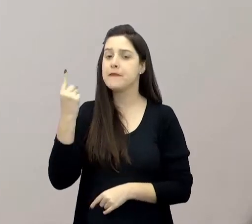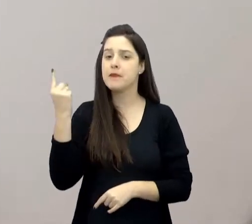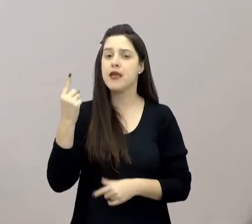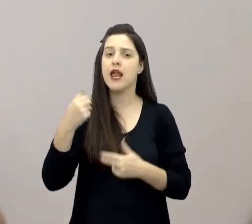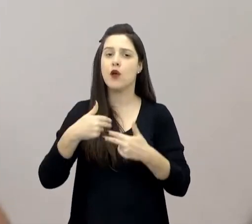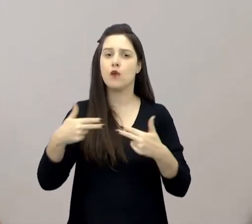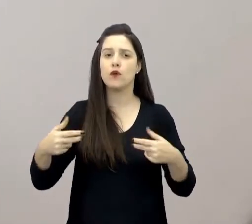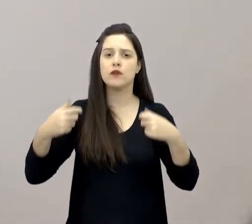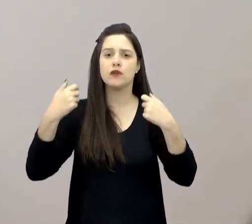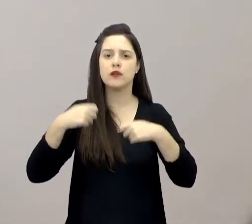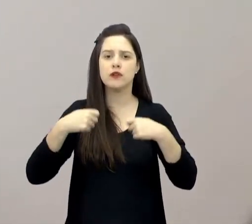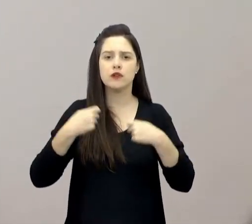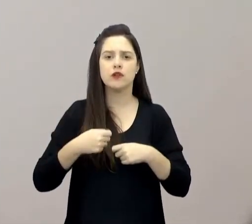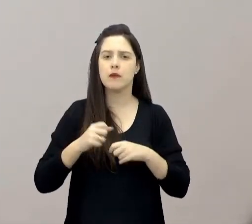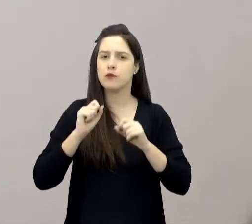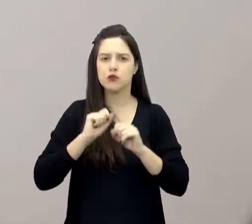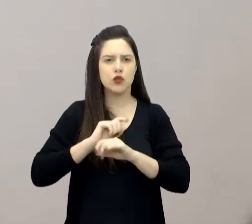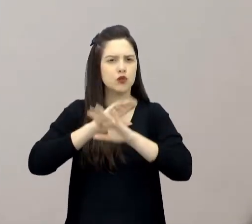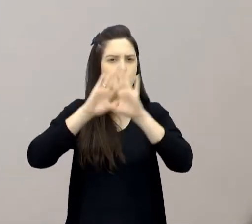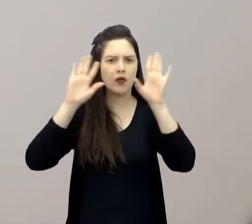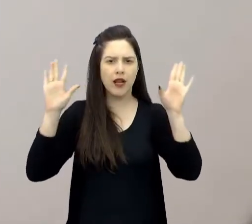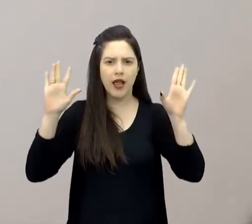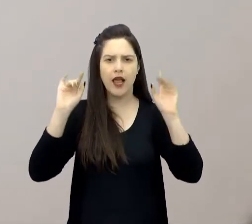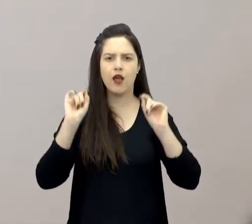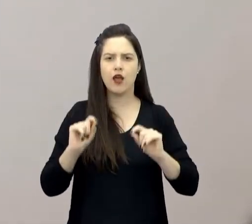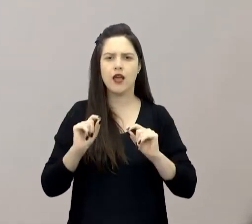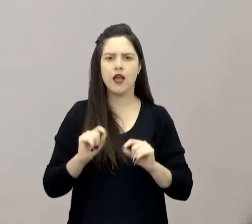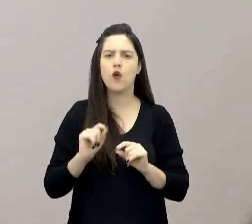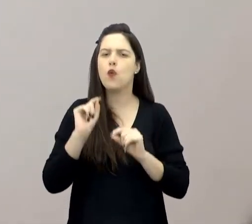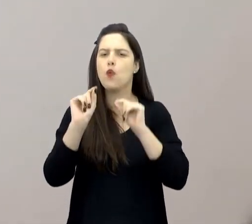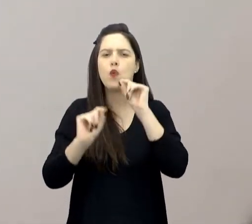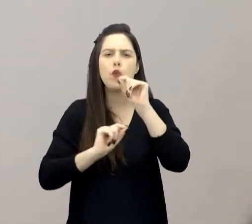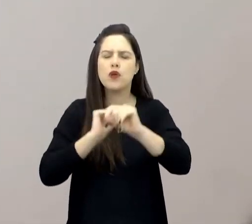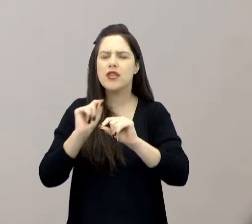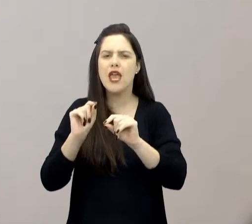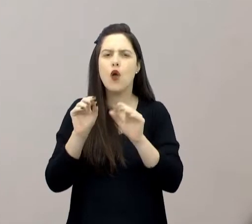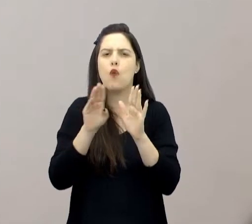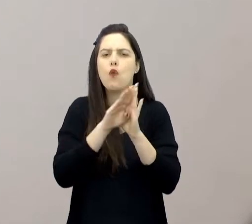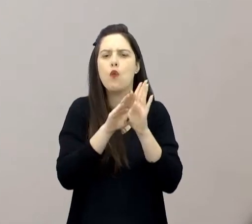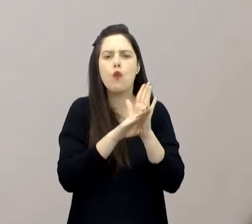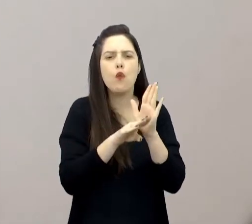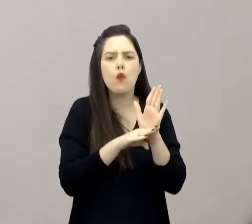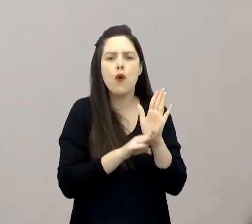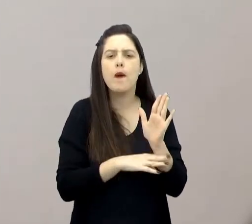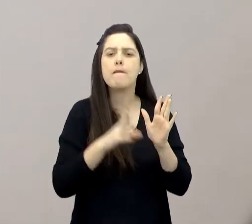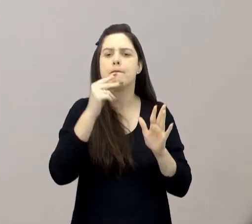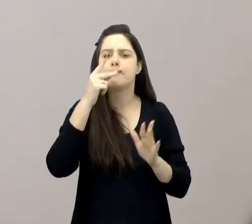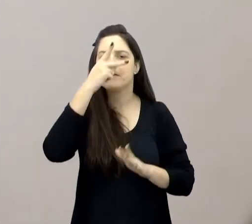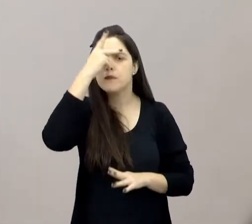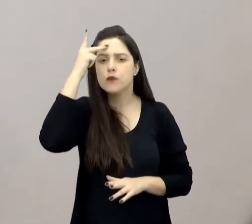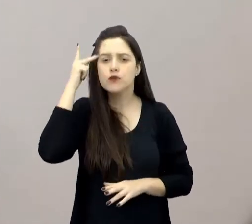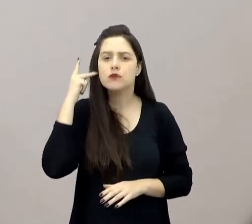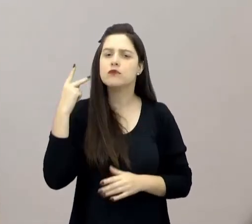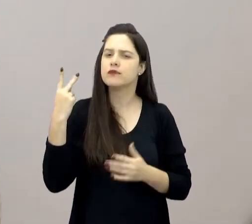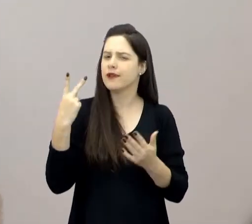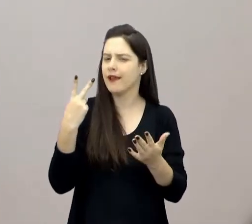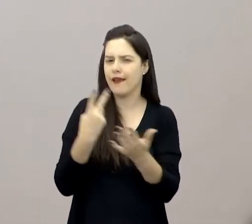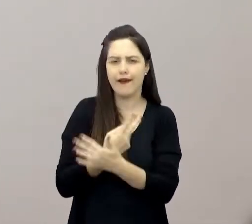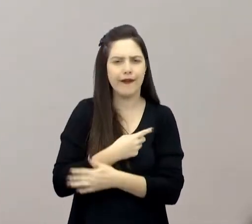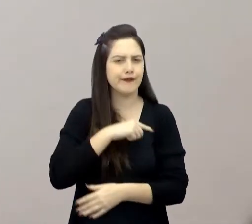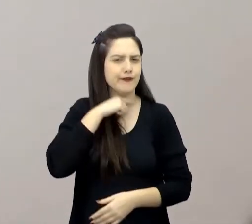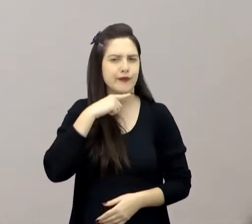que precisa estar muito clara para você é o que é um orçamento. E muitas pessoas fazem errado ou não